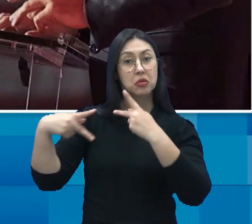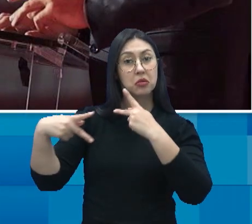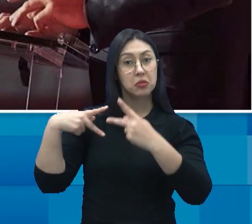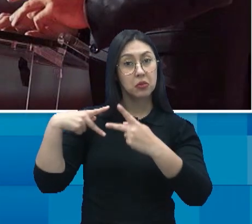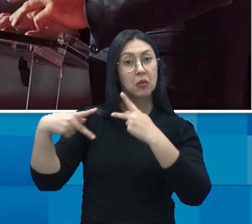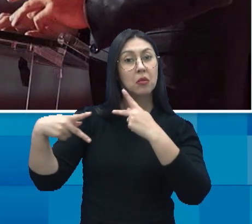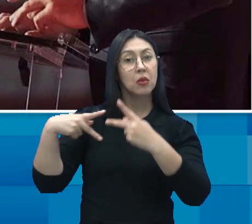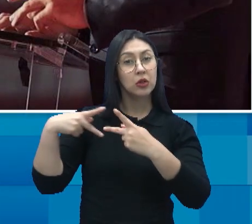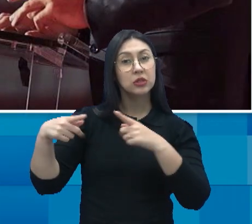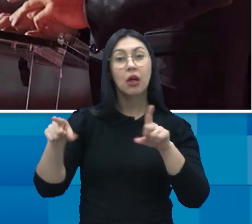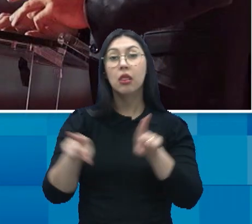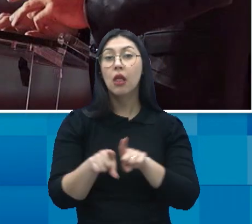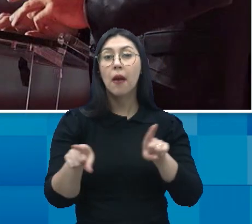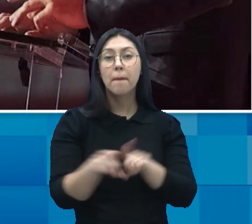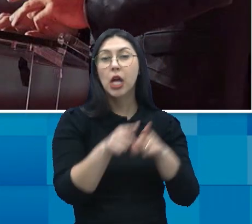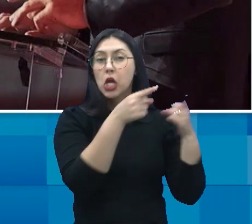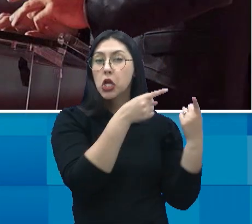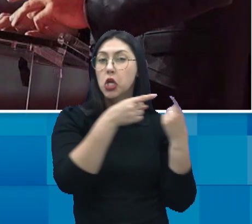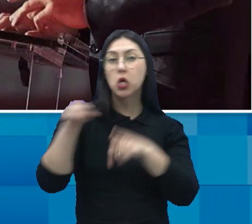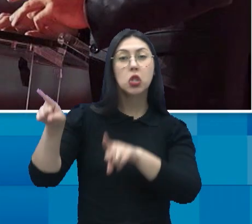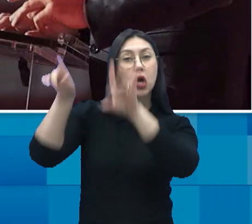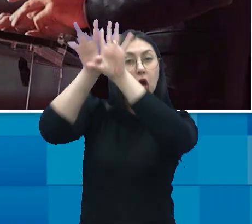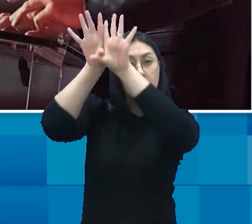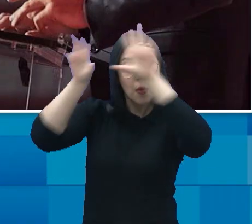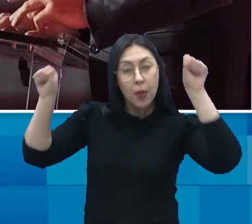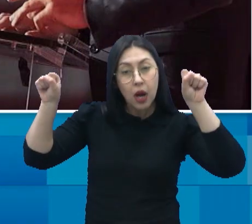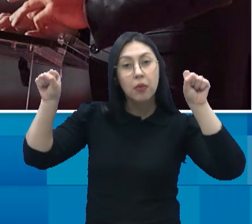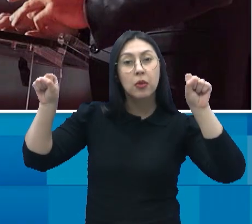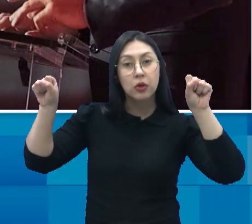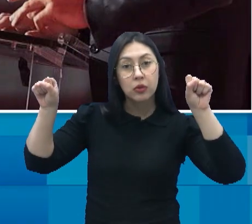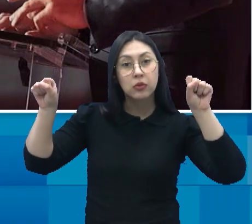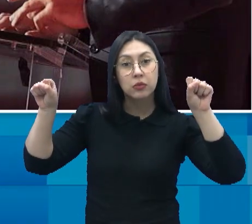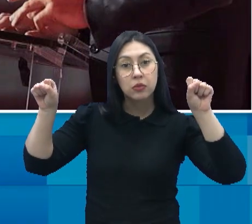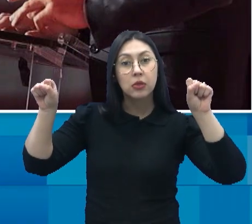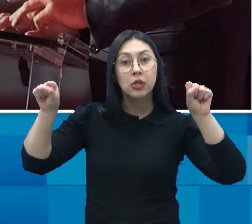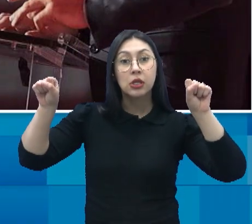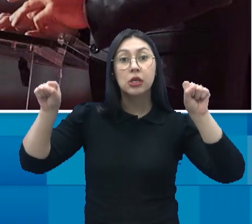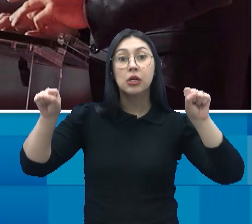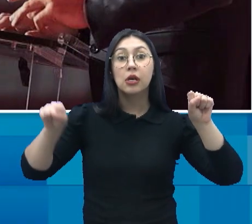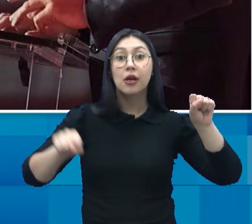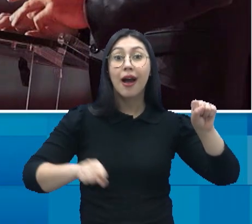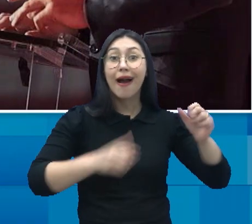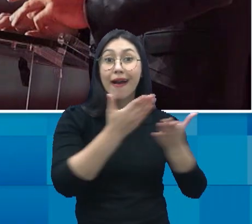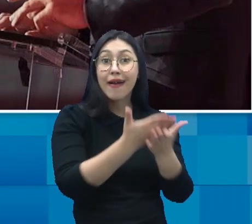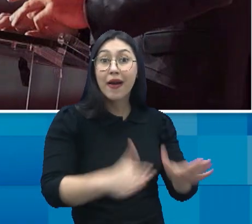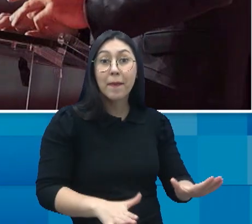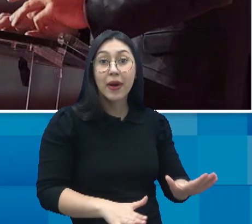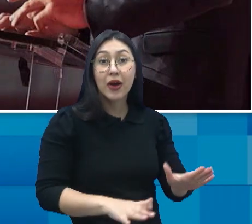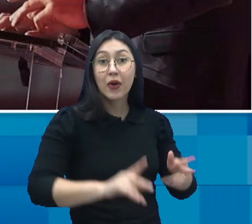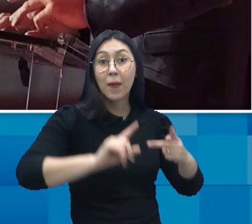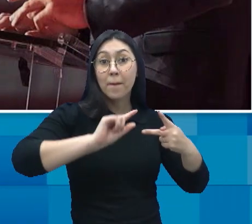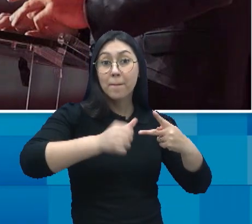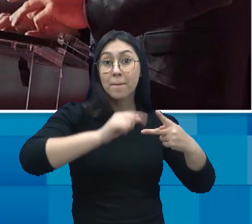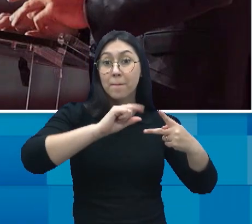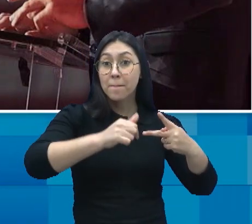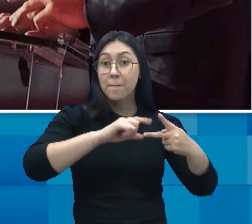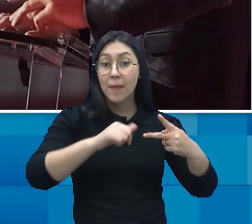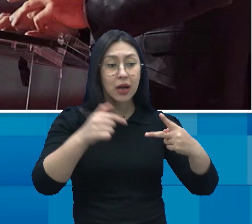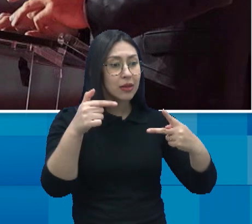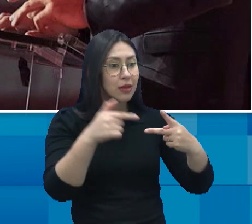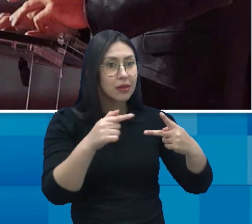Campos, atacar o Supremo Tribunal Federal, acabar com o PIX, uma das maiores